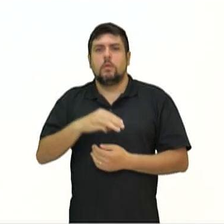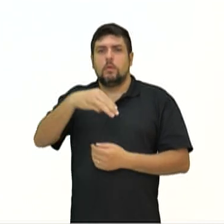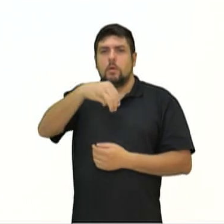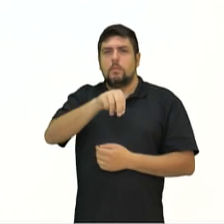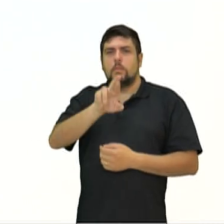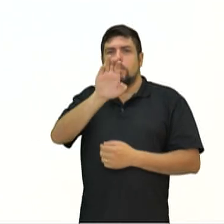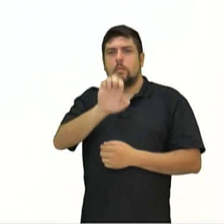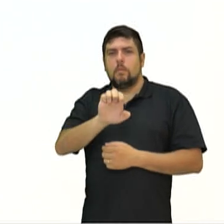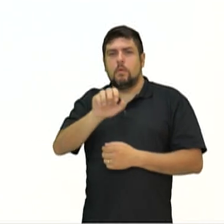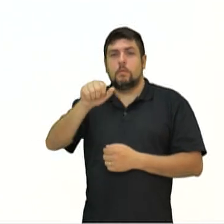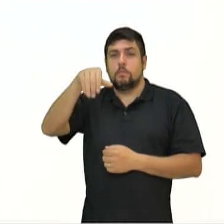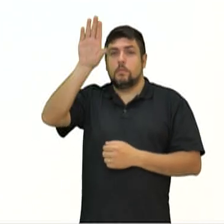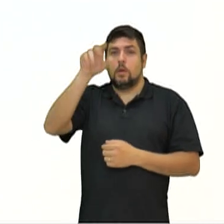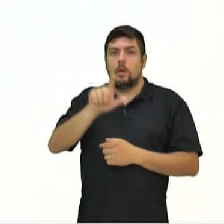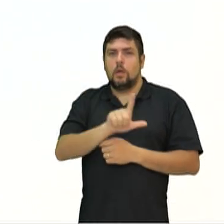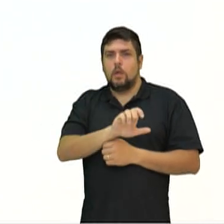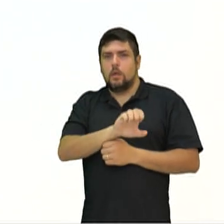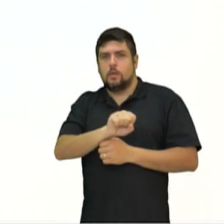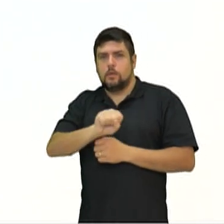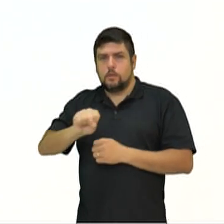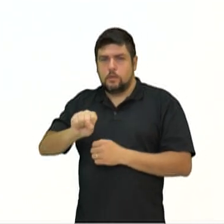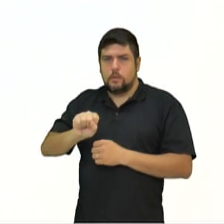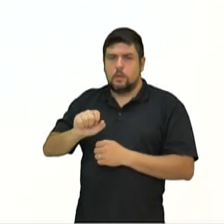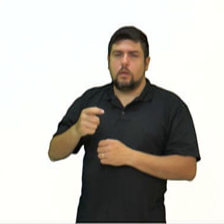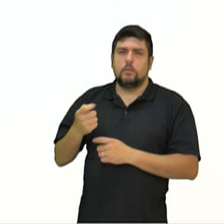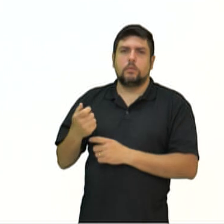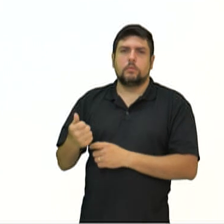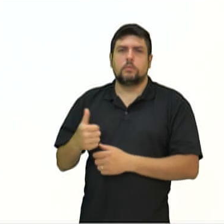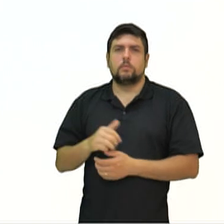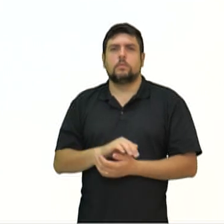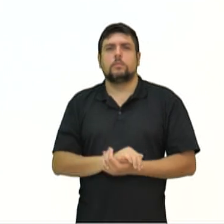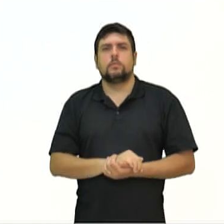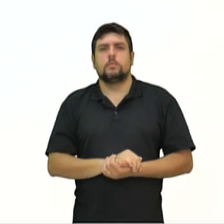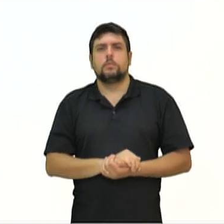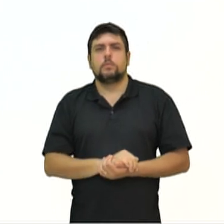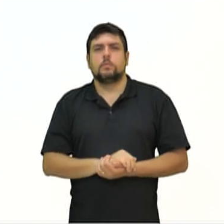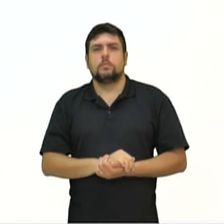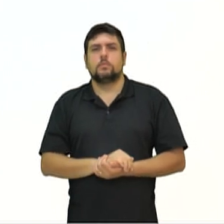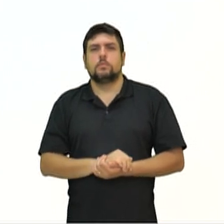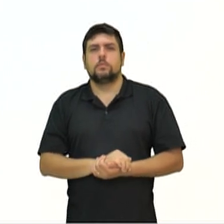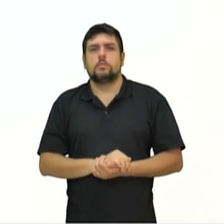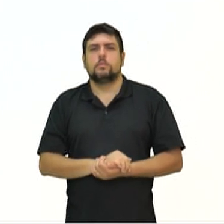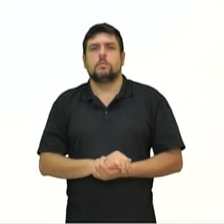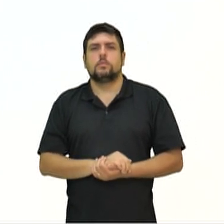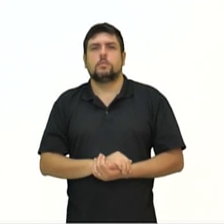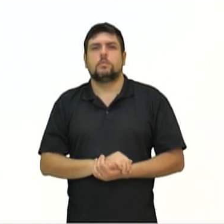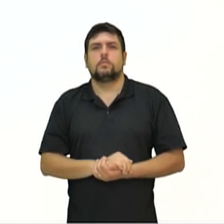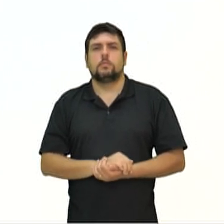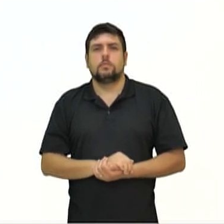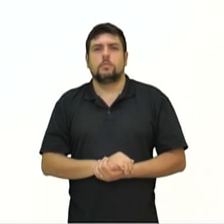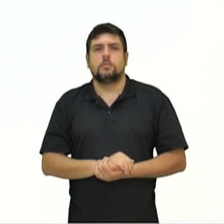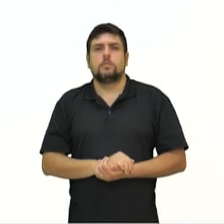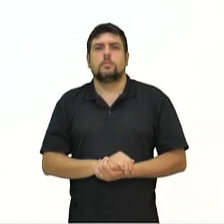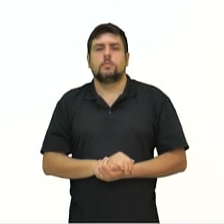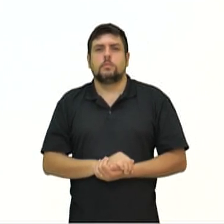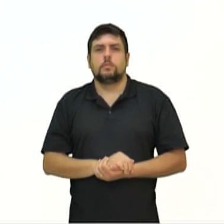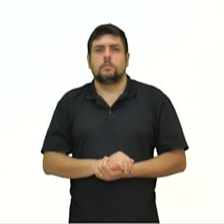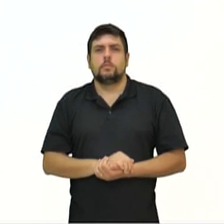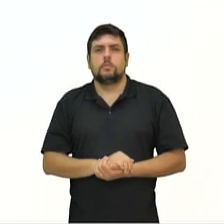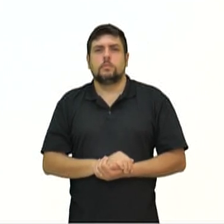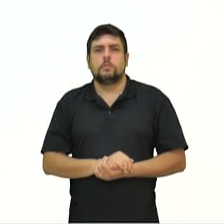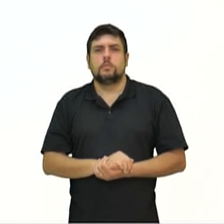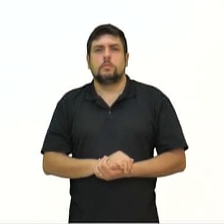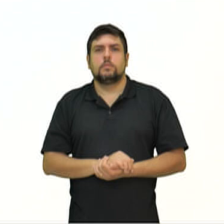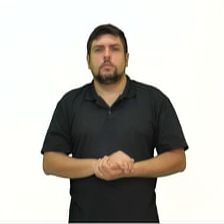Ó, you have to be more creative to get over your problems. Or, swimming is less dangerous than rock